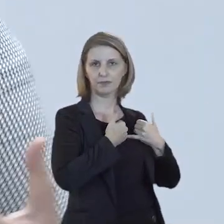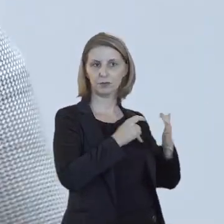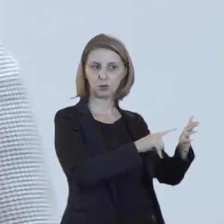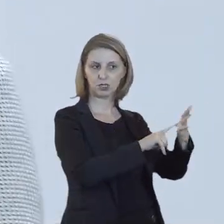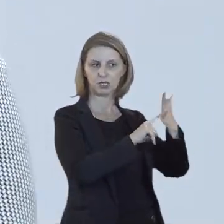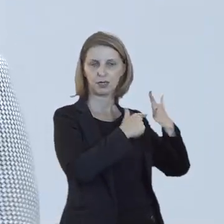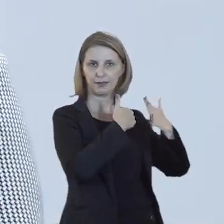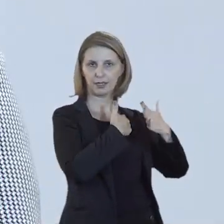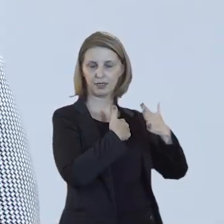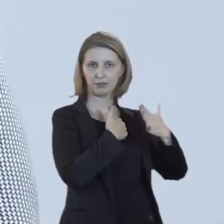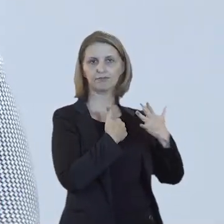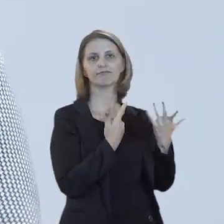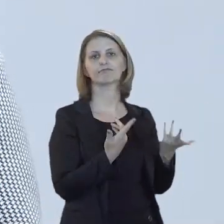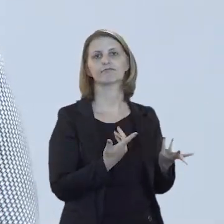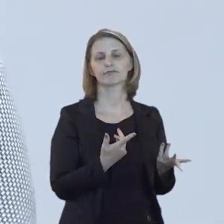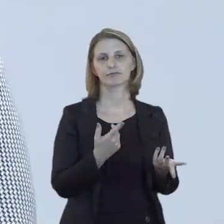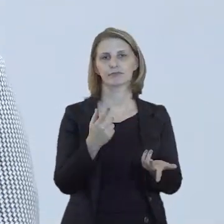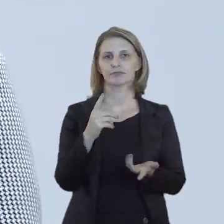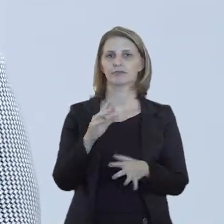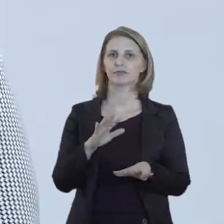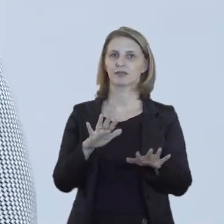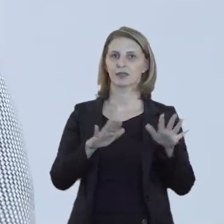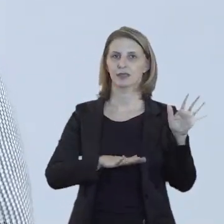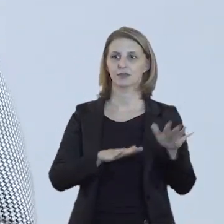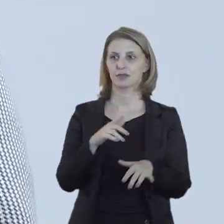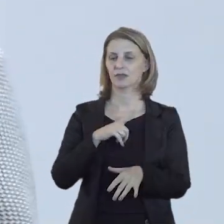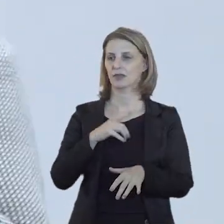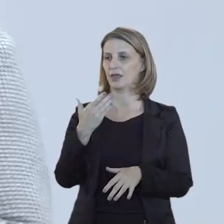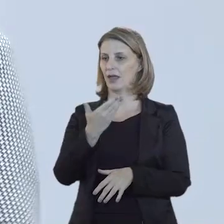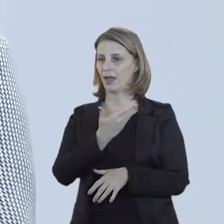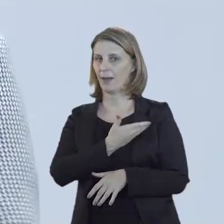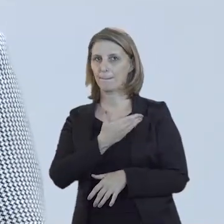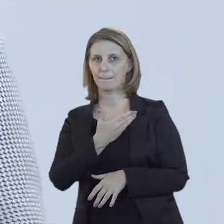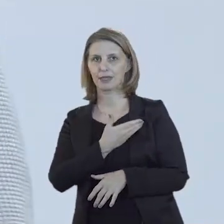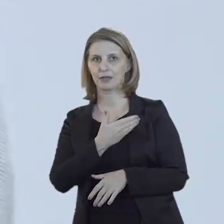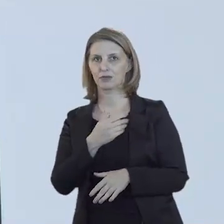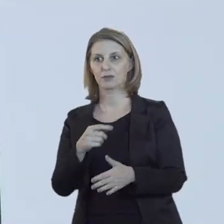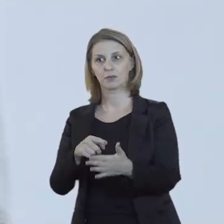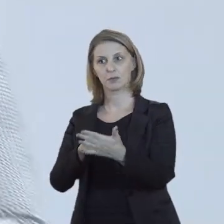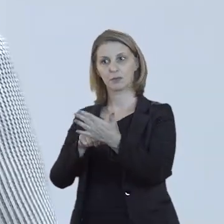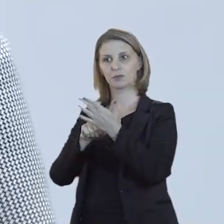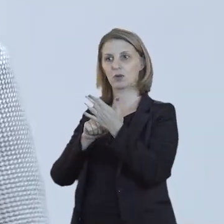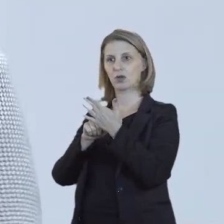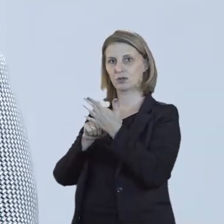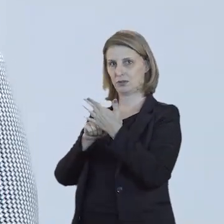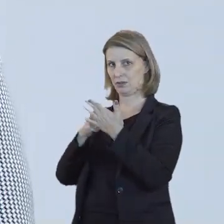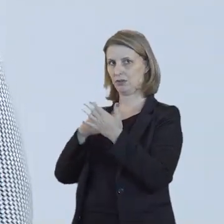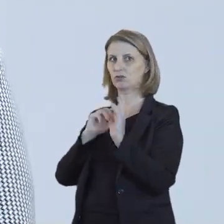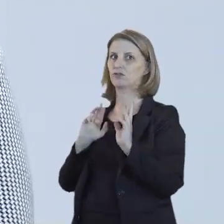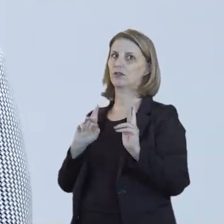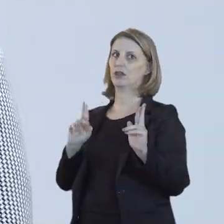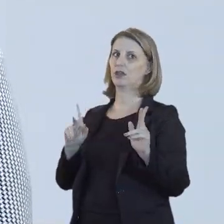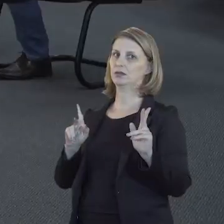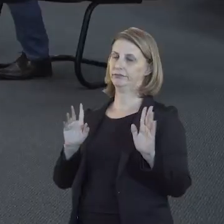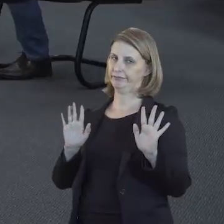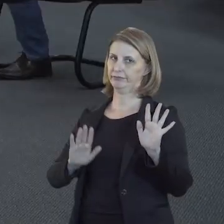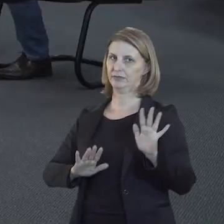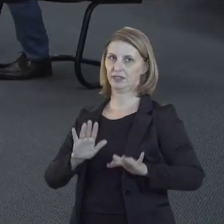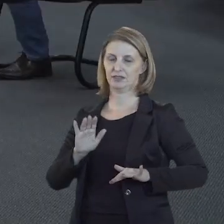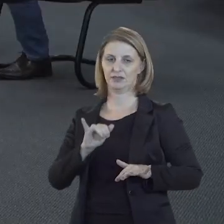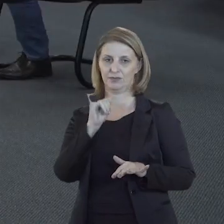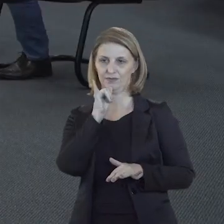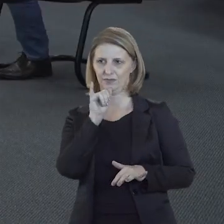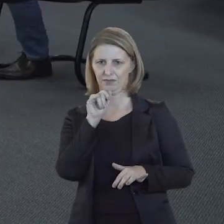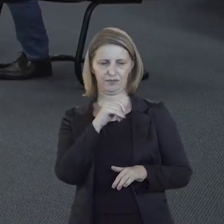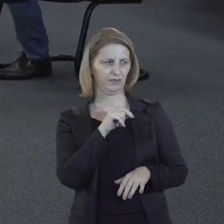outros ajudam, né, nesse momento, assim. A gente tem, normalmente, né, pessoas na nossa vida que vão apontar para